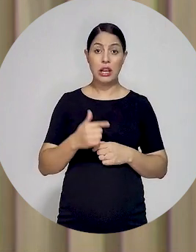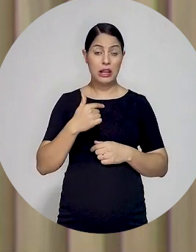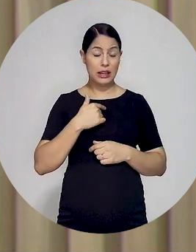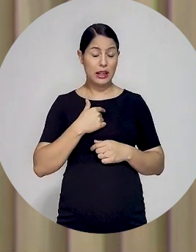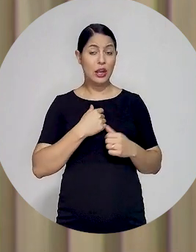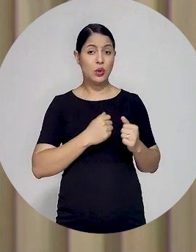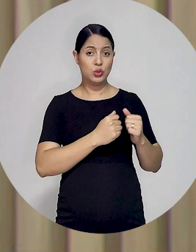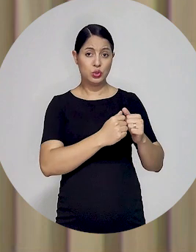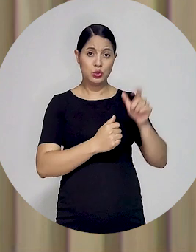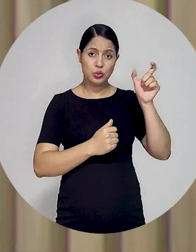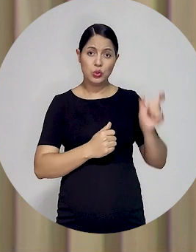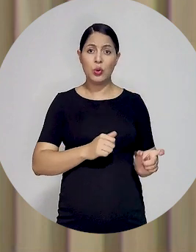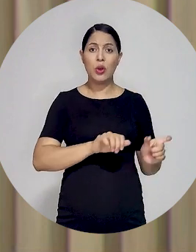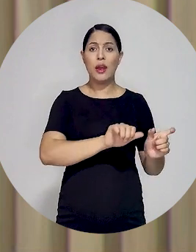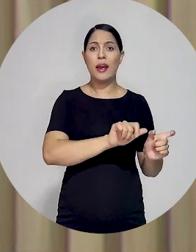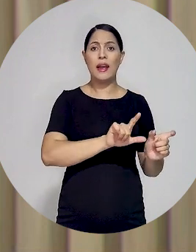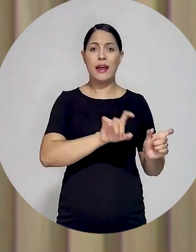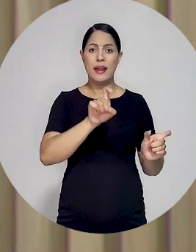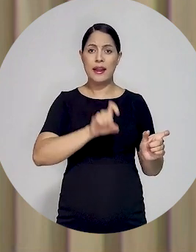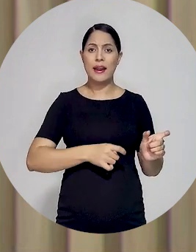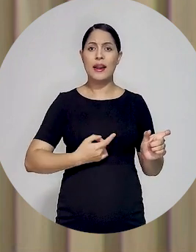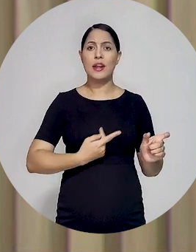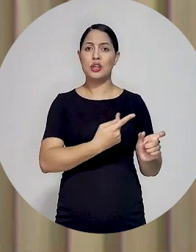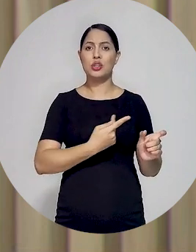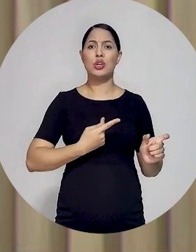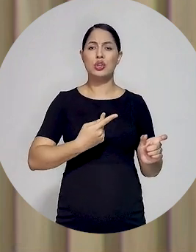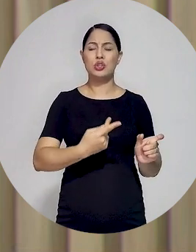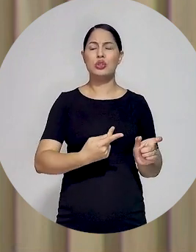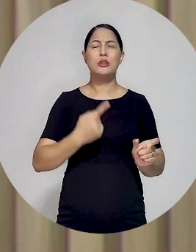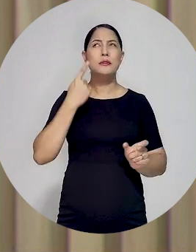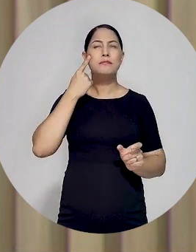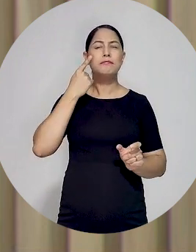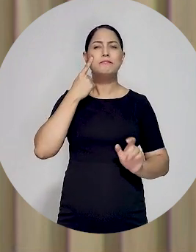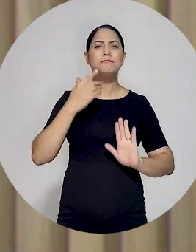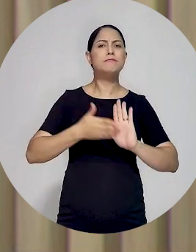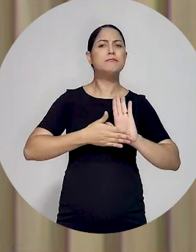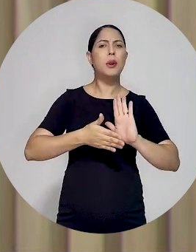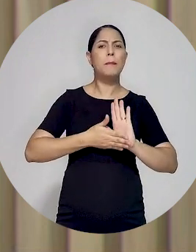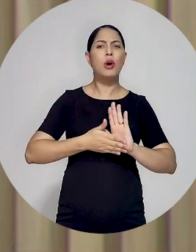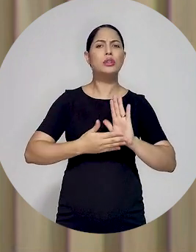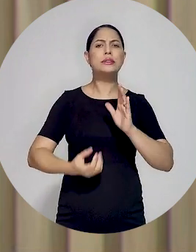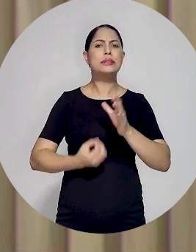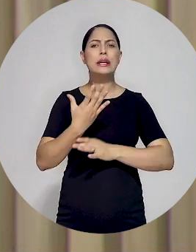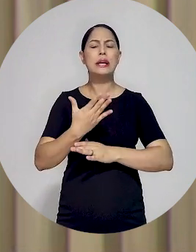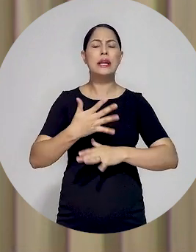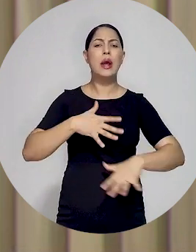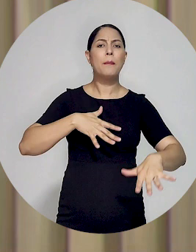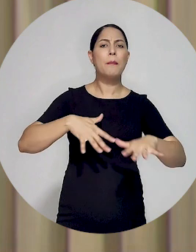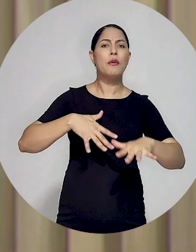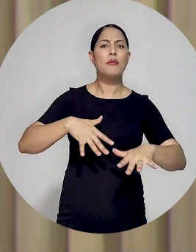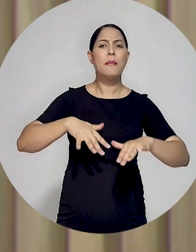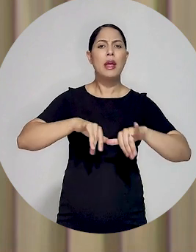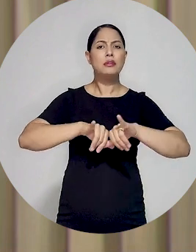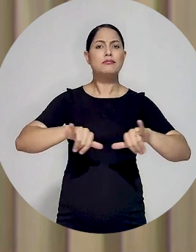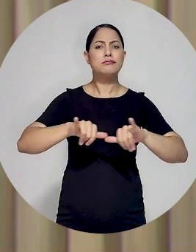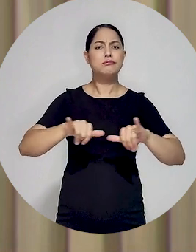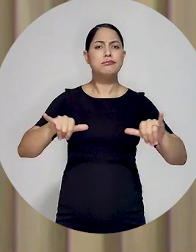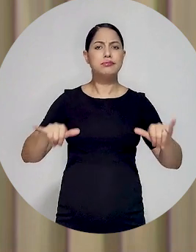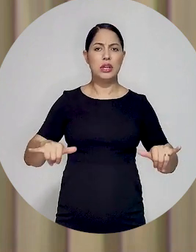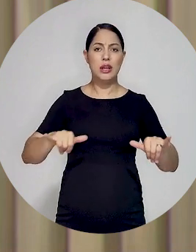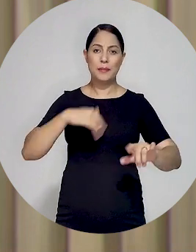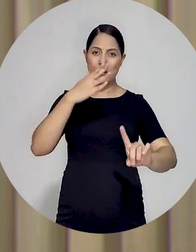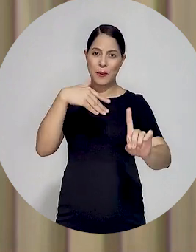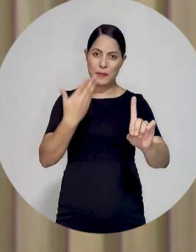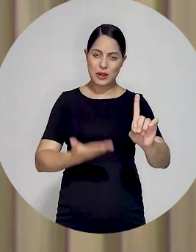Prerrogativas, Alex Sarkis, propor a criação de um monumento para essa homenagem. Neste ano, ao lado da querida